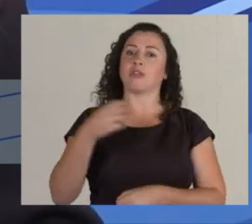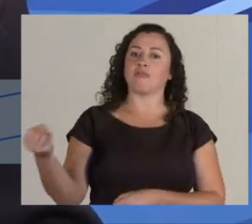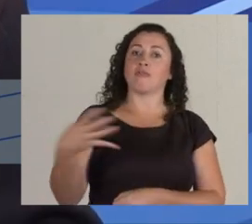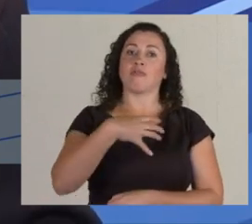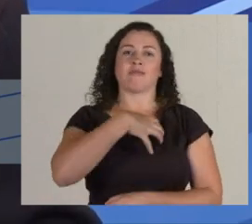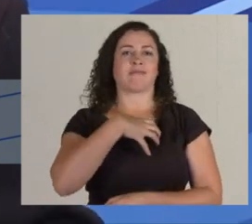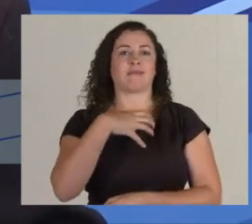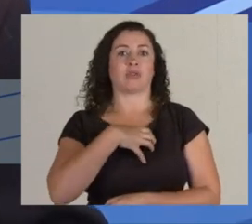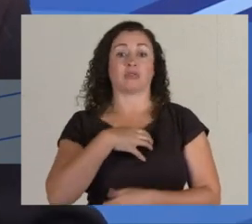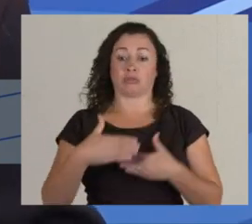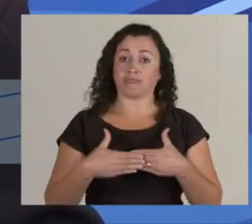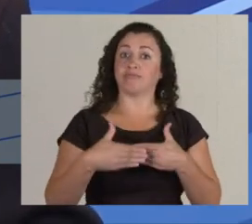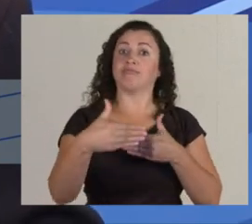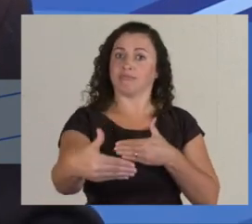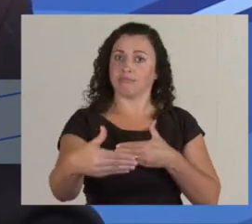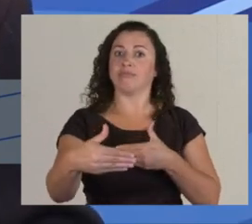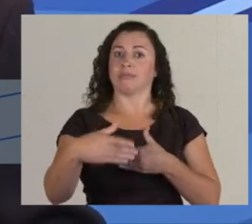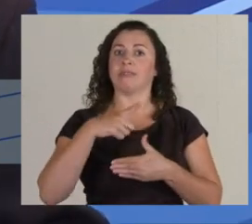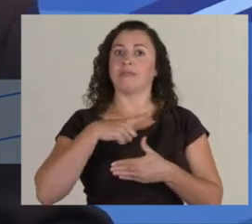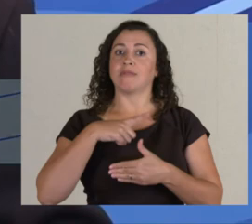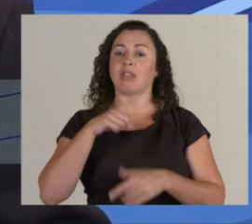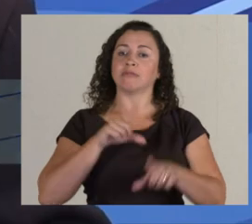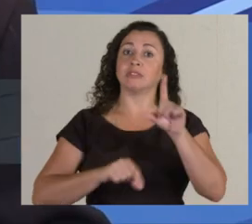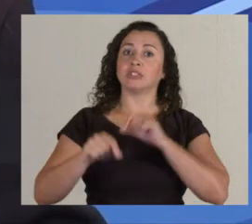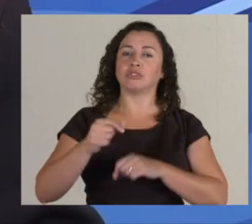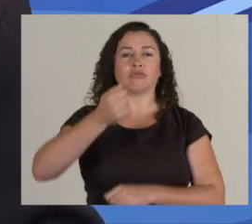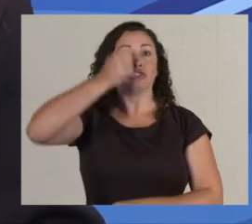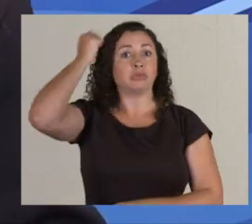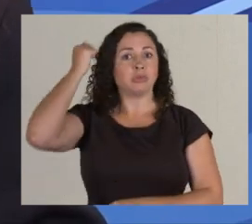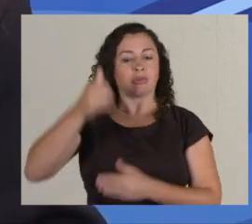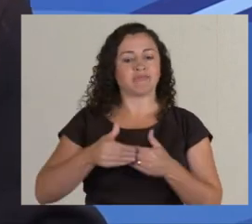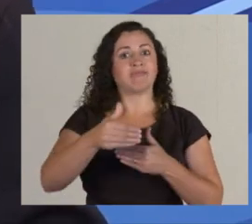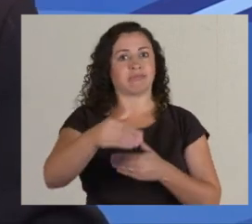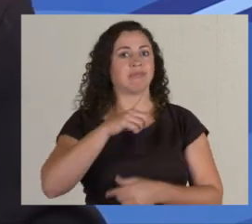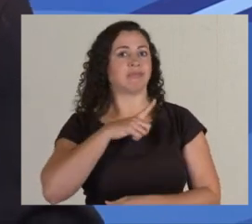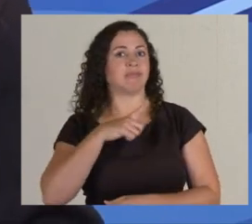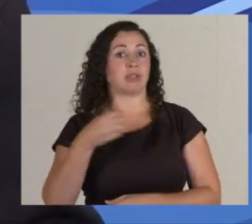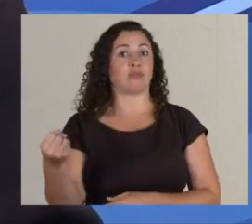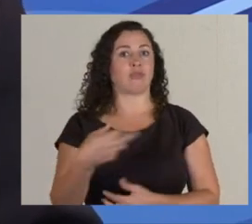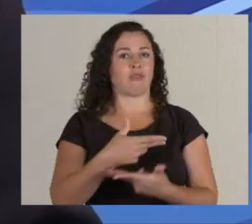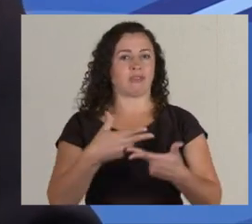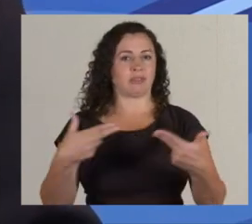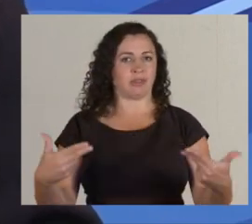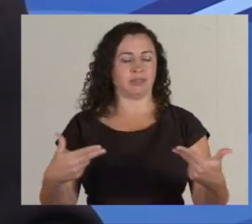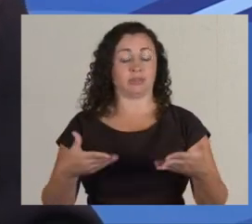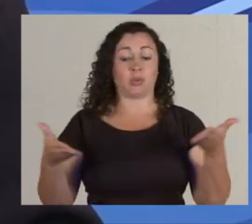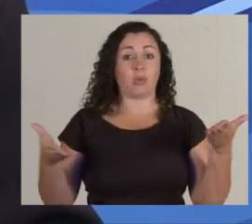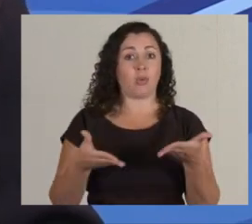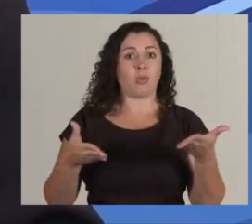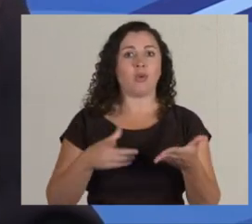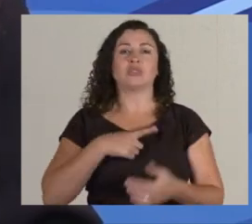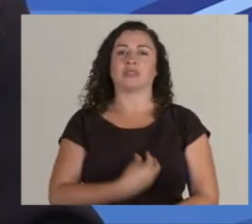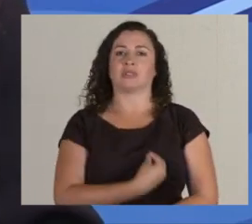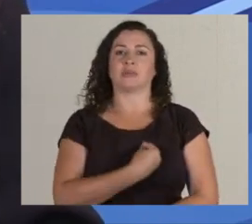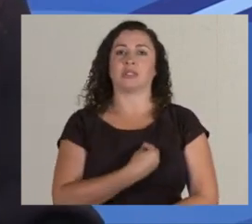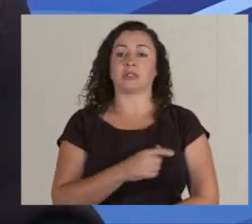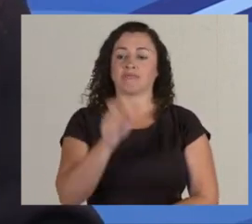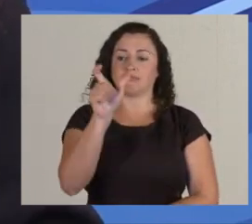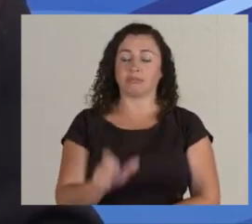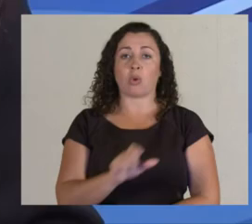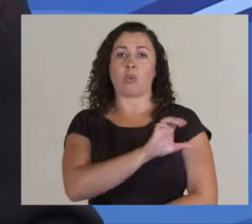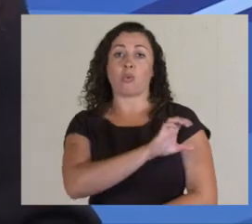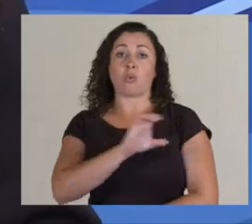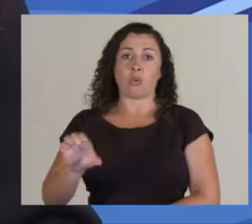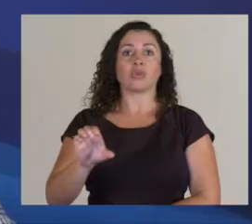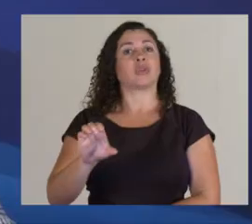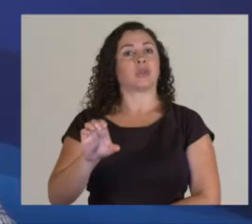a partir do próximo processo de seleção, o próximo vestibular. Aqui nos estúdios eu conto com a presença do coordenador